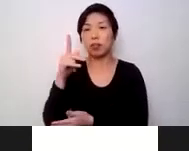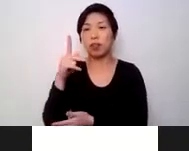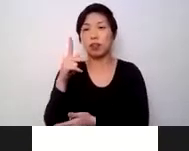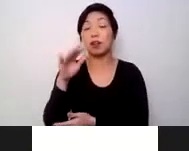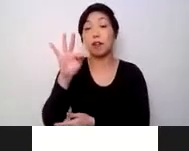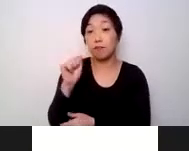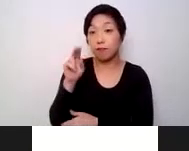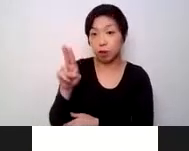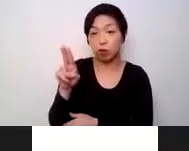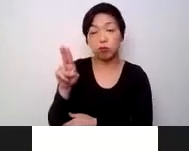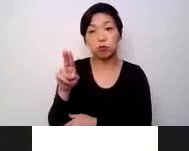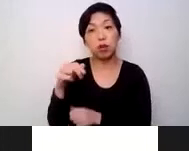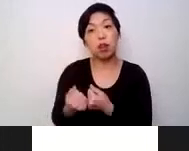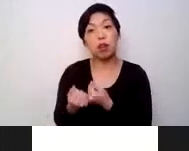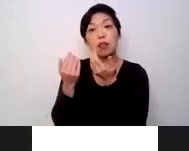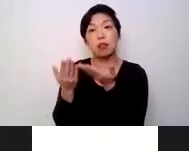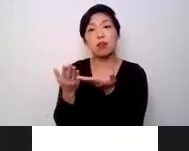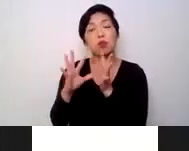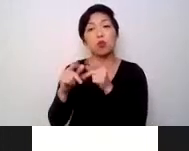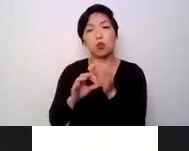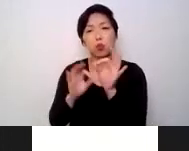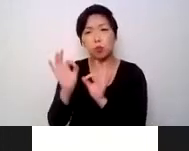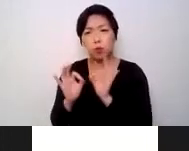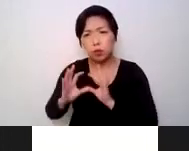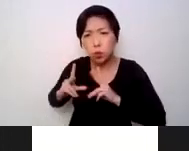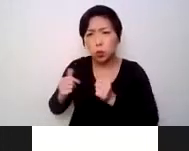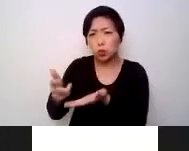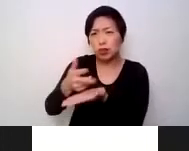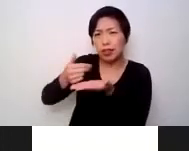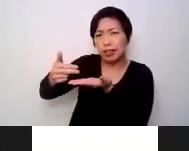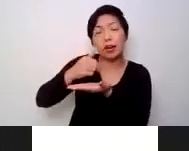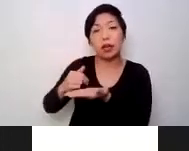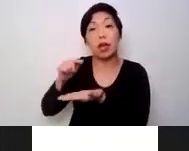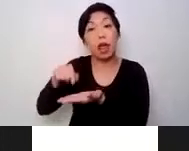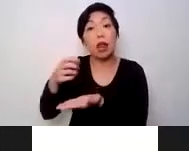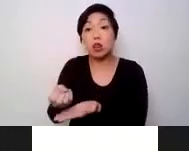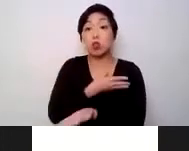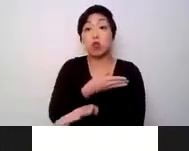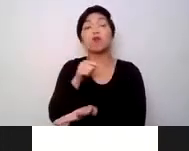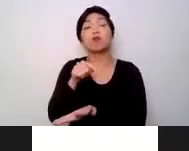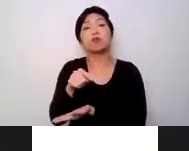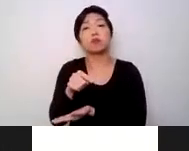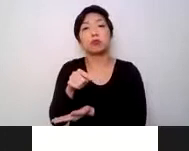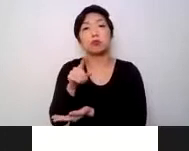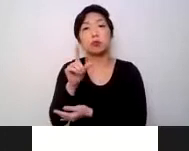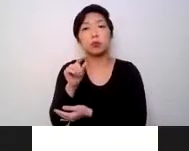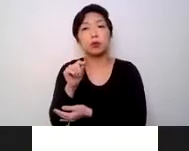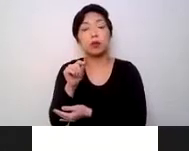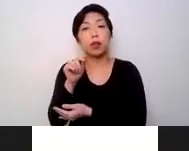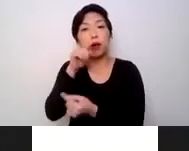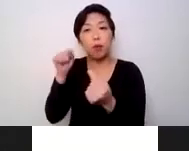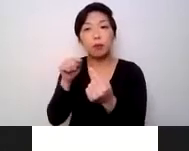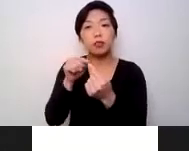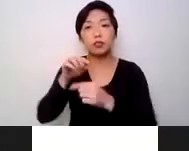então os croquis e o projeto executivo então com isso a gente consegue ter algo super inédito que é ver qual era a intenção do